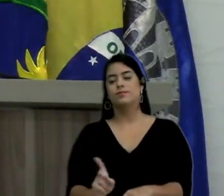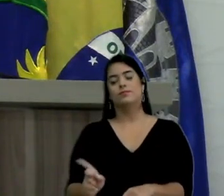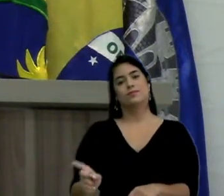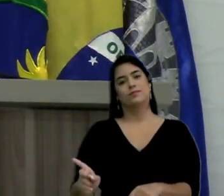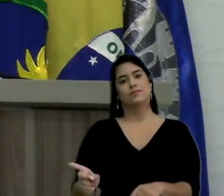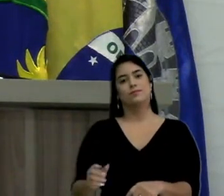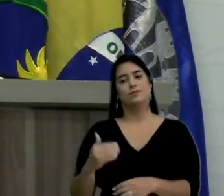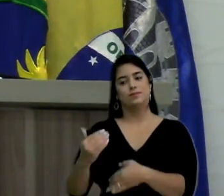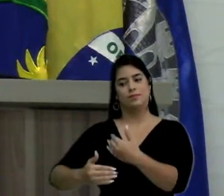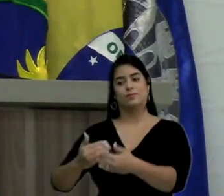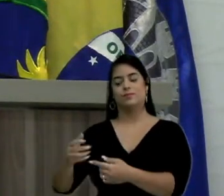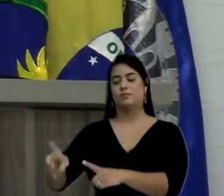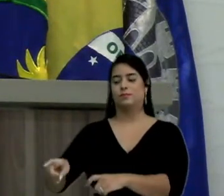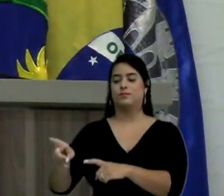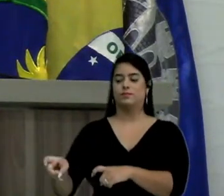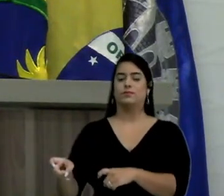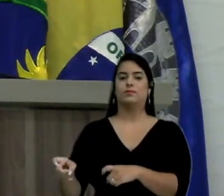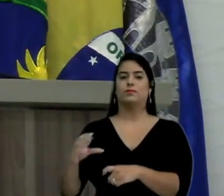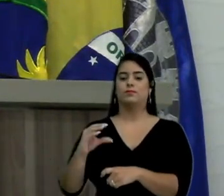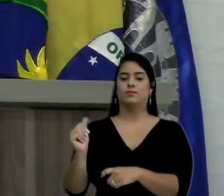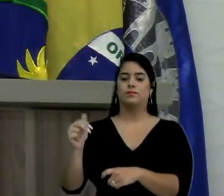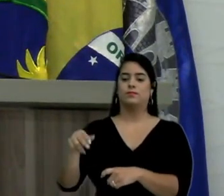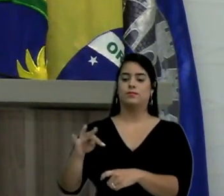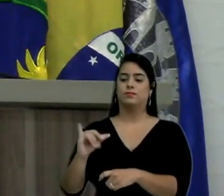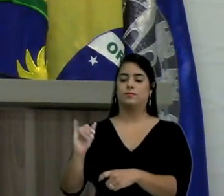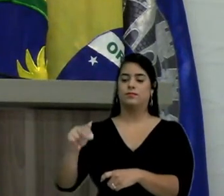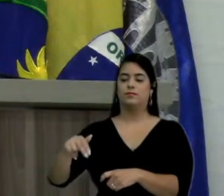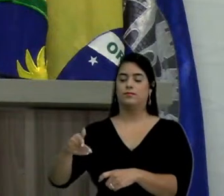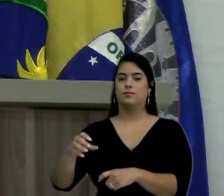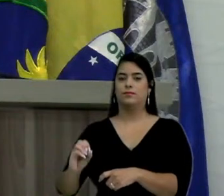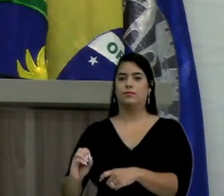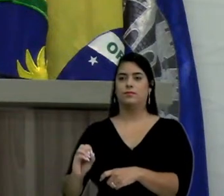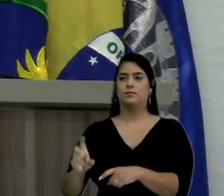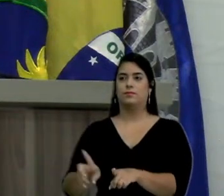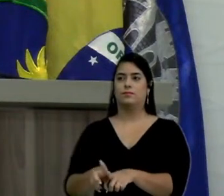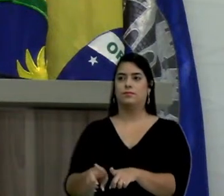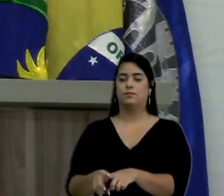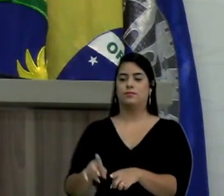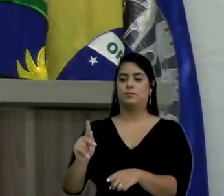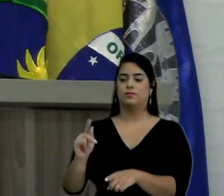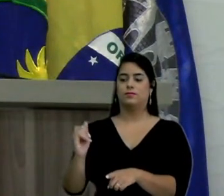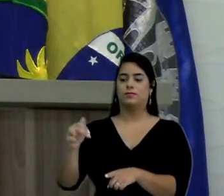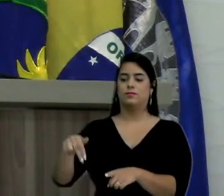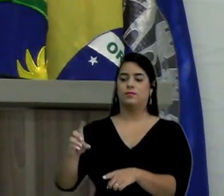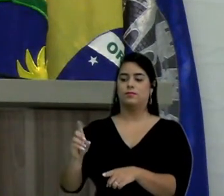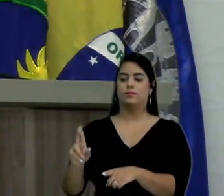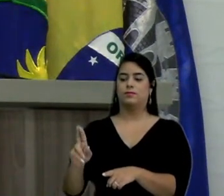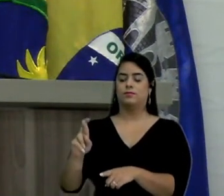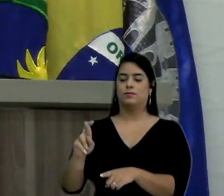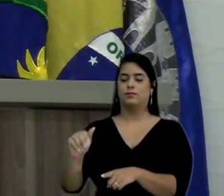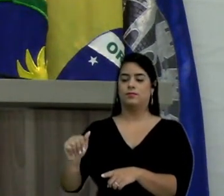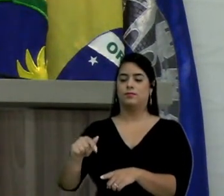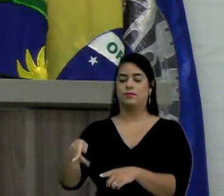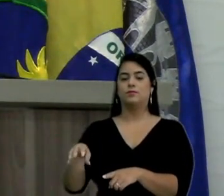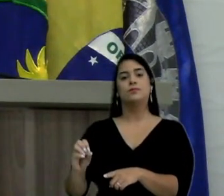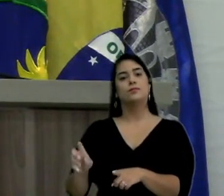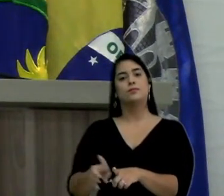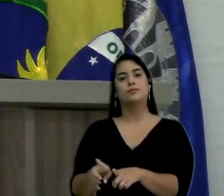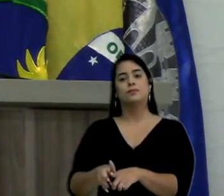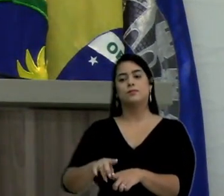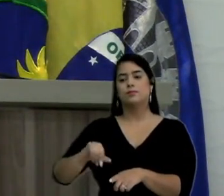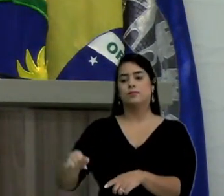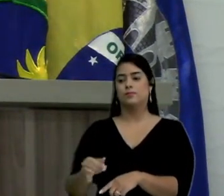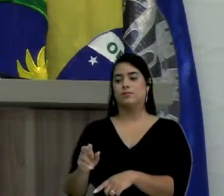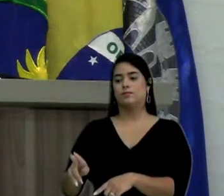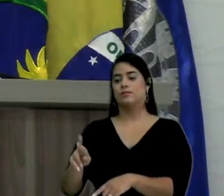no sítio cantinho sítio salgado mimosinho sítio pindurão ali Jurubeba e est arando graças